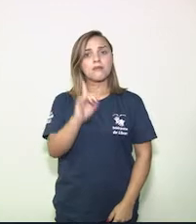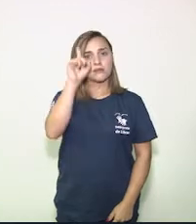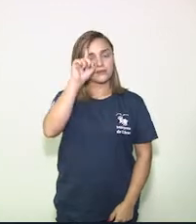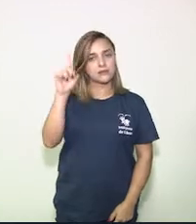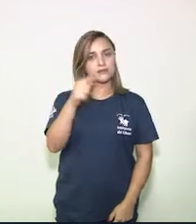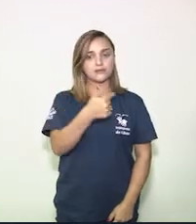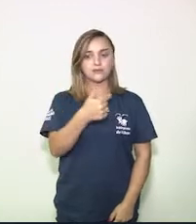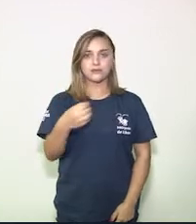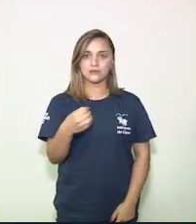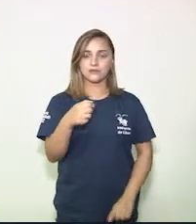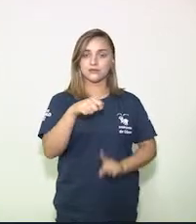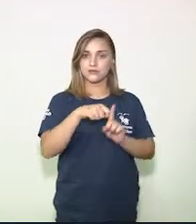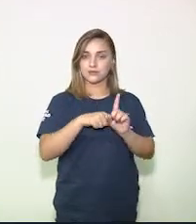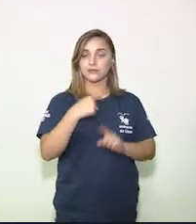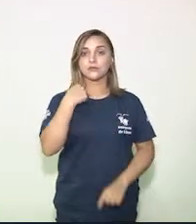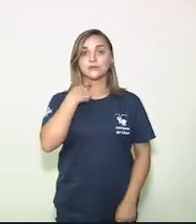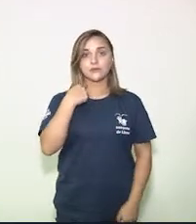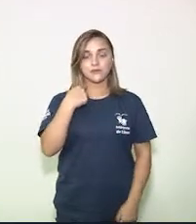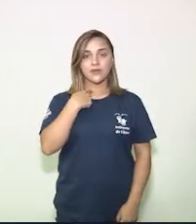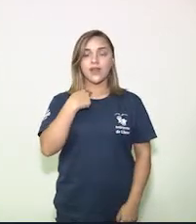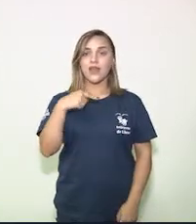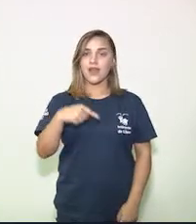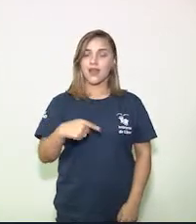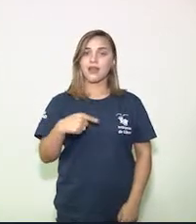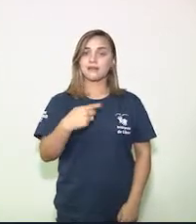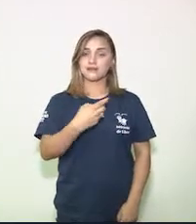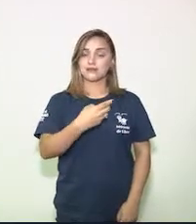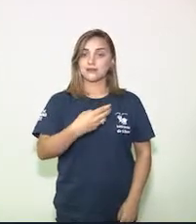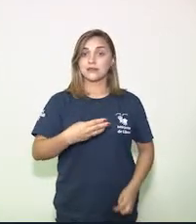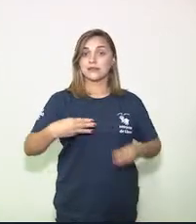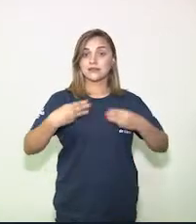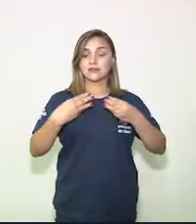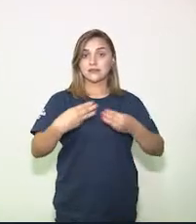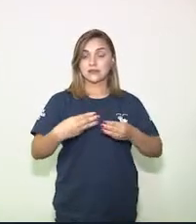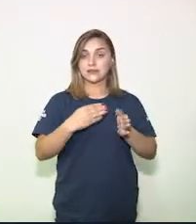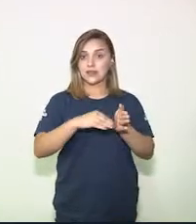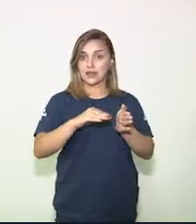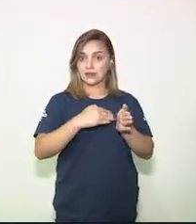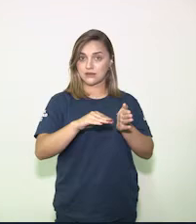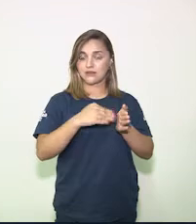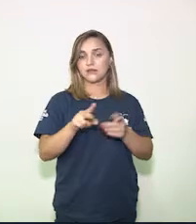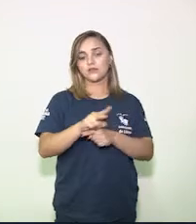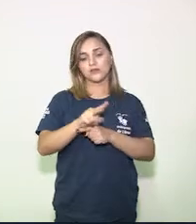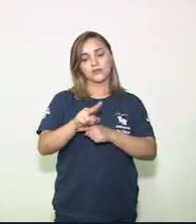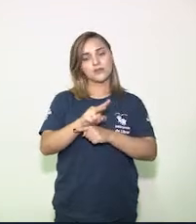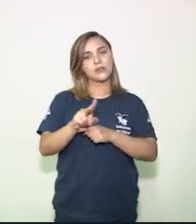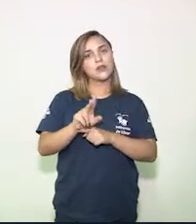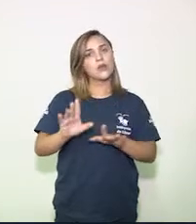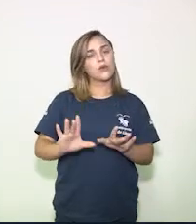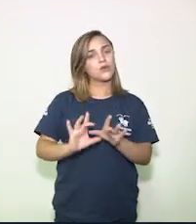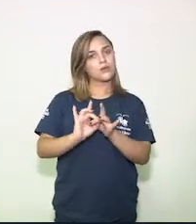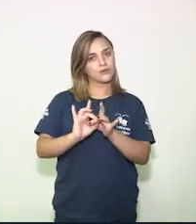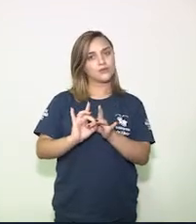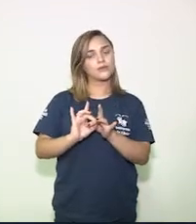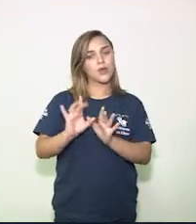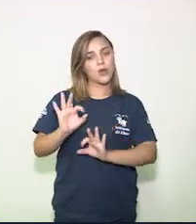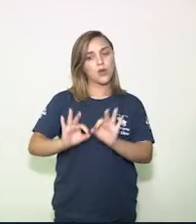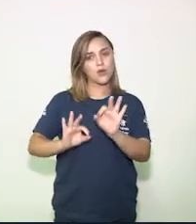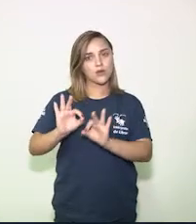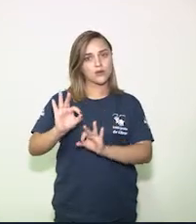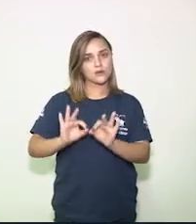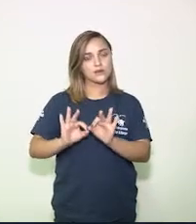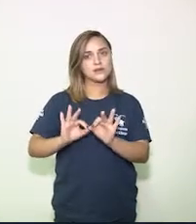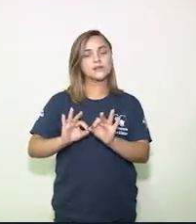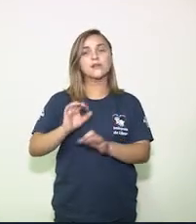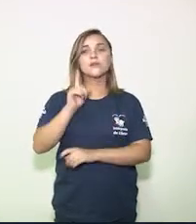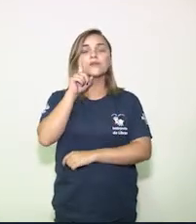de Vigilância à Saúde, do Ministério da Saúde, junto com a Organização Pan-Americana de Saúde